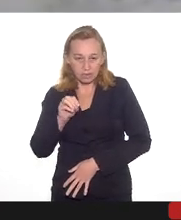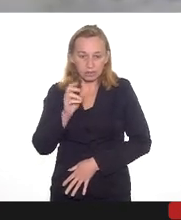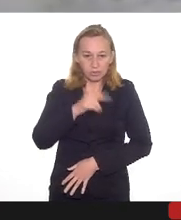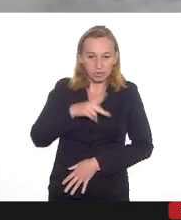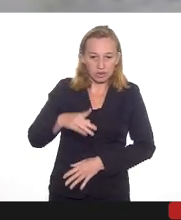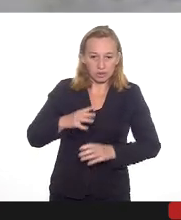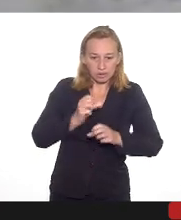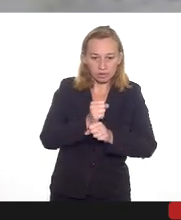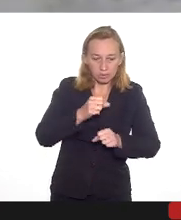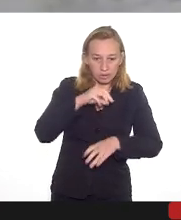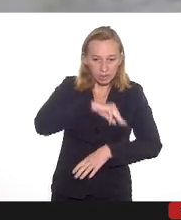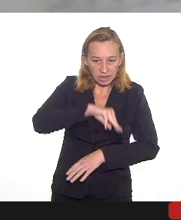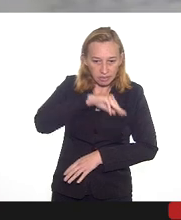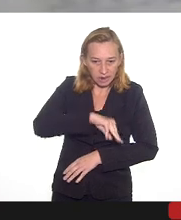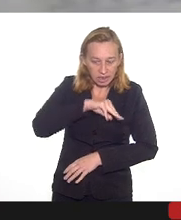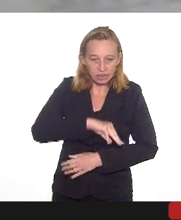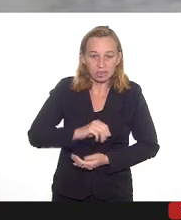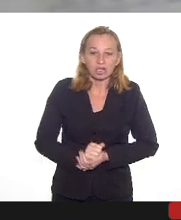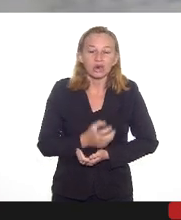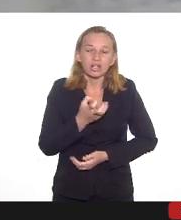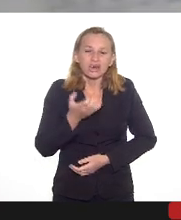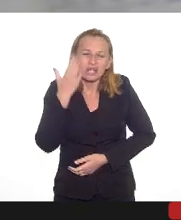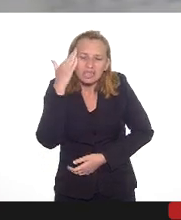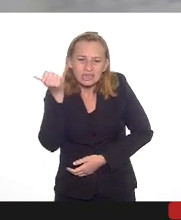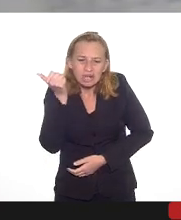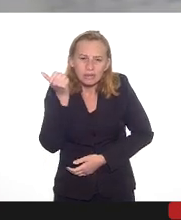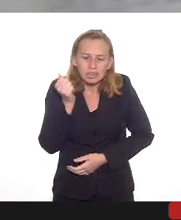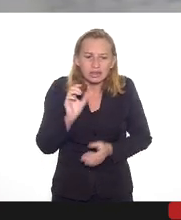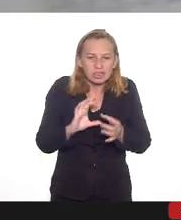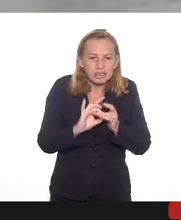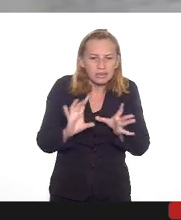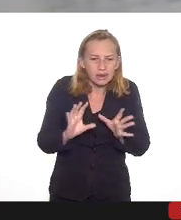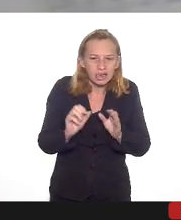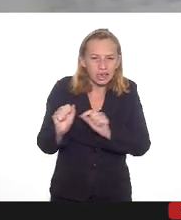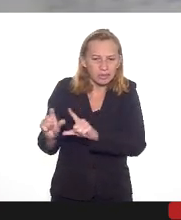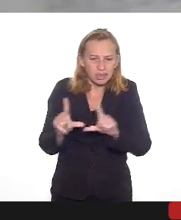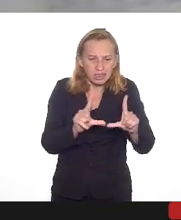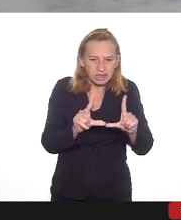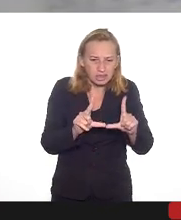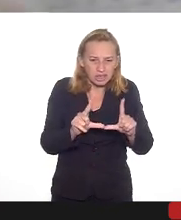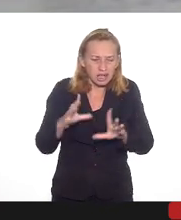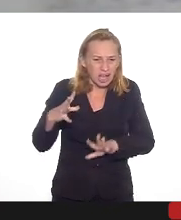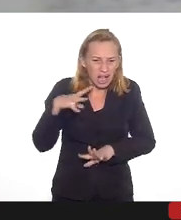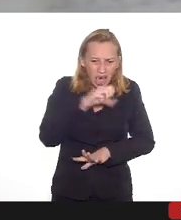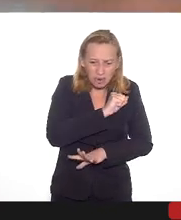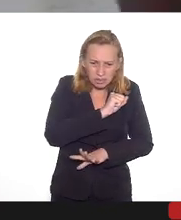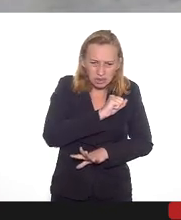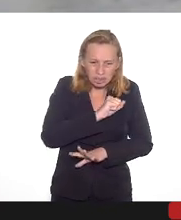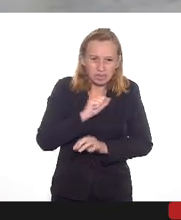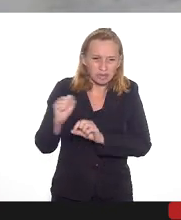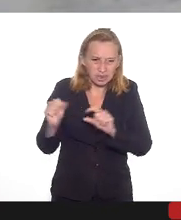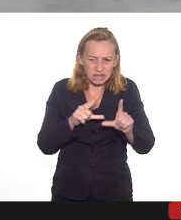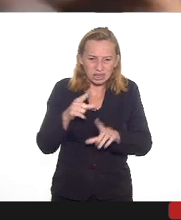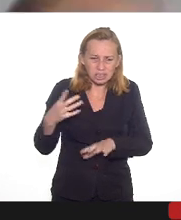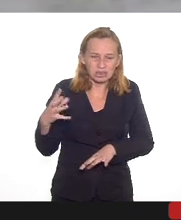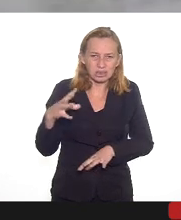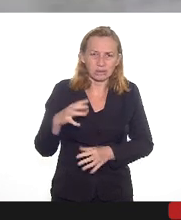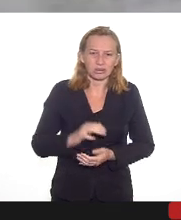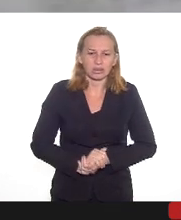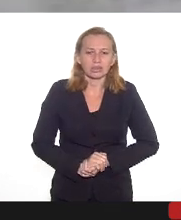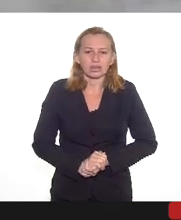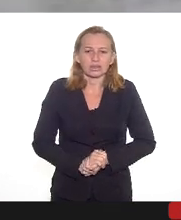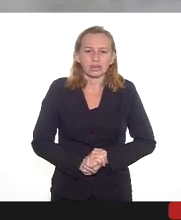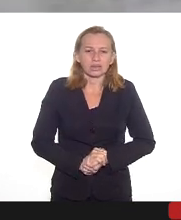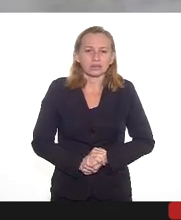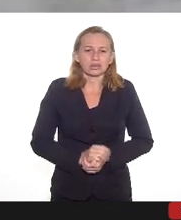parte da direção do CEP. Eu queria saber se a Manu teria como liberar uma apresentação para me tentar fazer uma rápida apresentação já dentro do que o Guilherme falou e